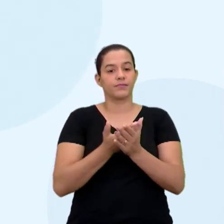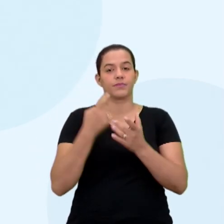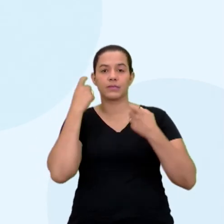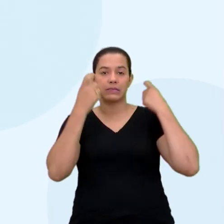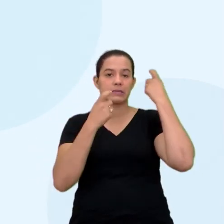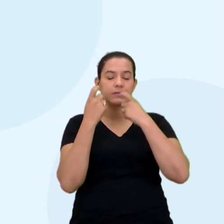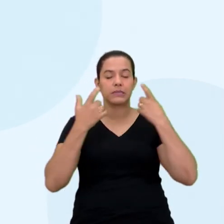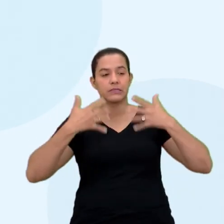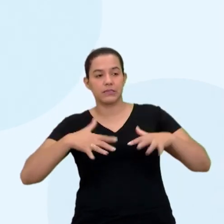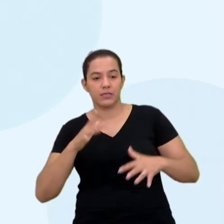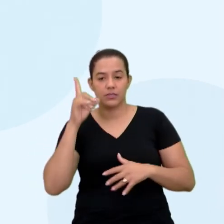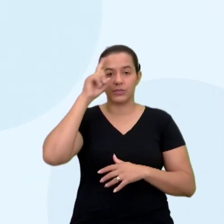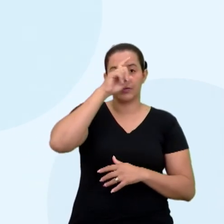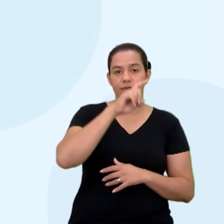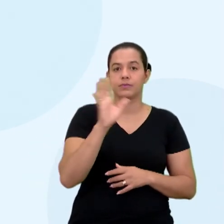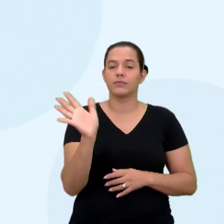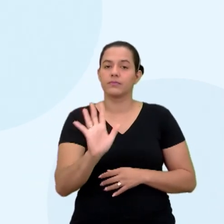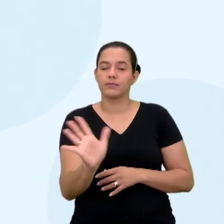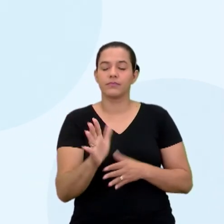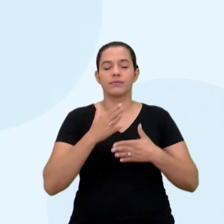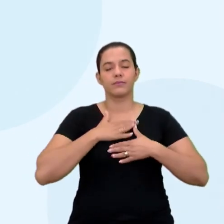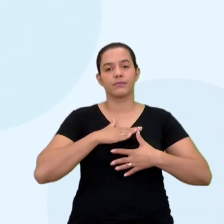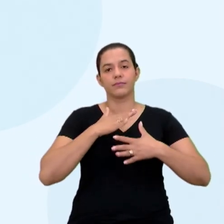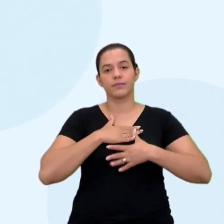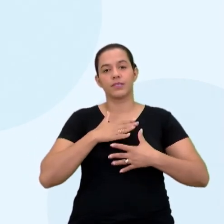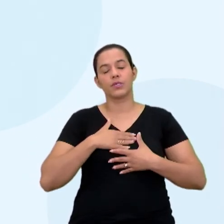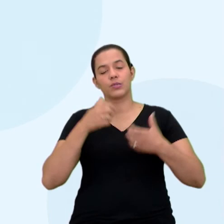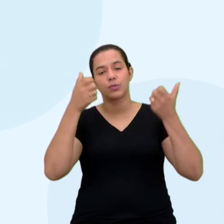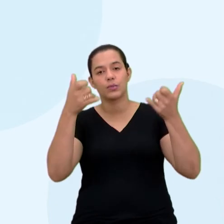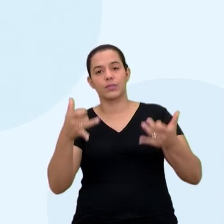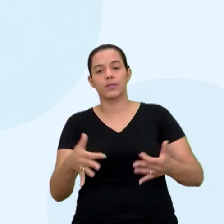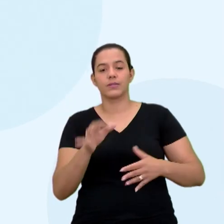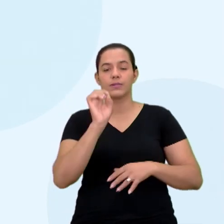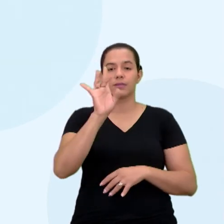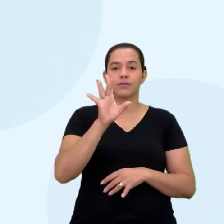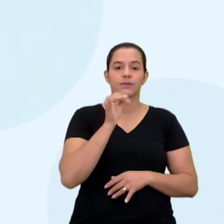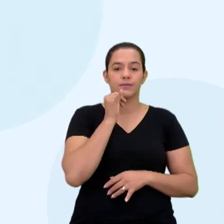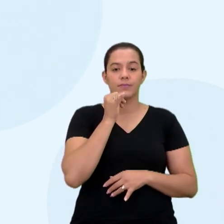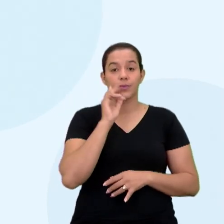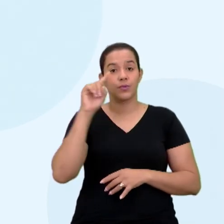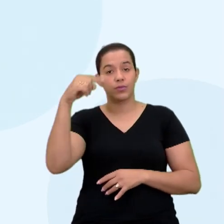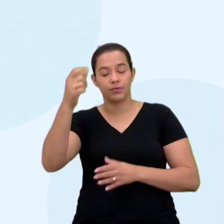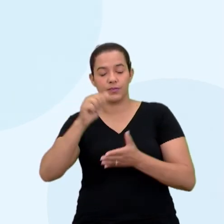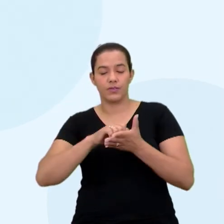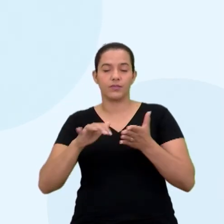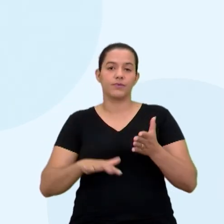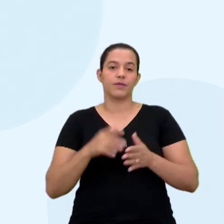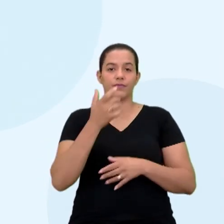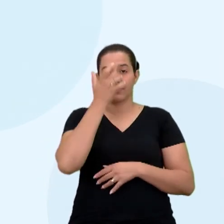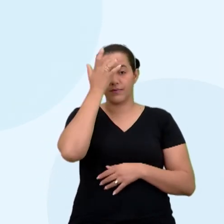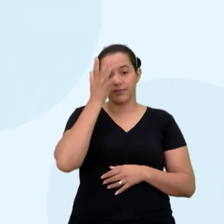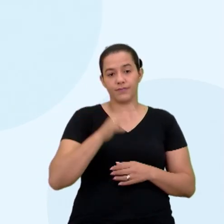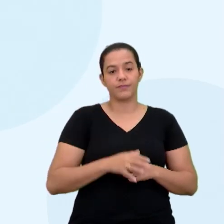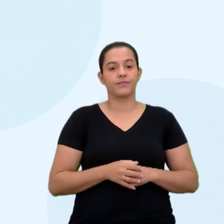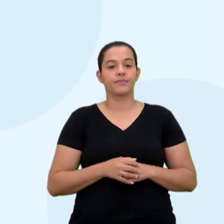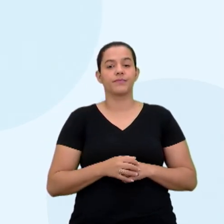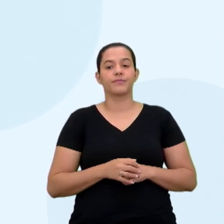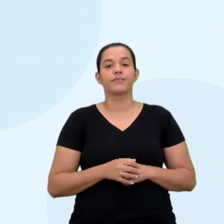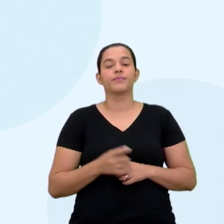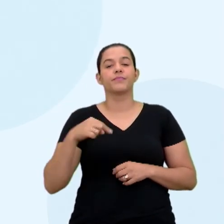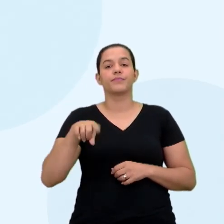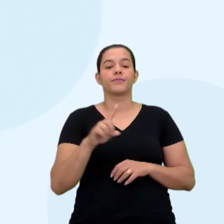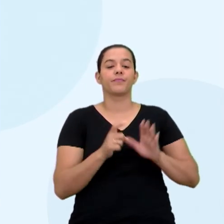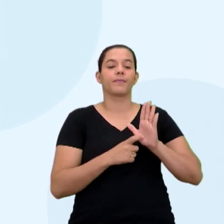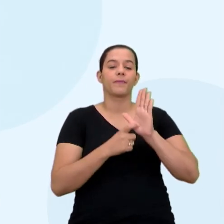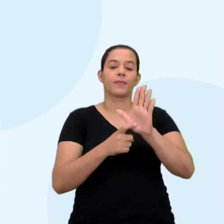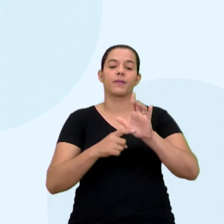Parece complicado e tal, né? Mas são apenas descrições. Quando a gente chegar na questão prática, fica mais fácil. A sua representação gráfica é feita por